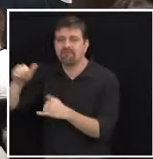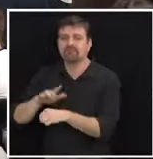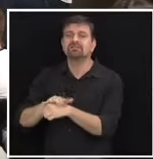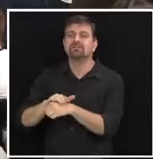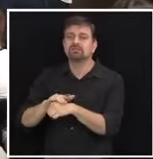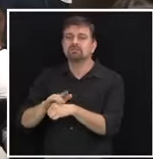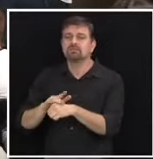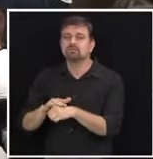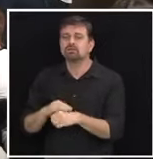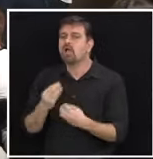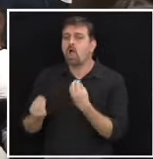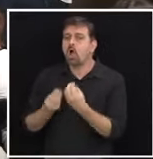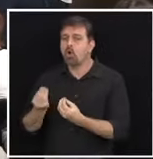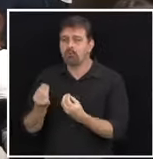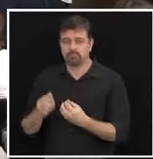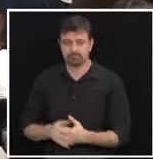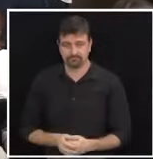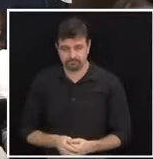delas?